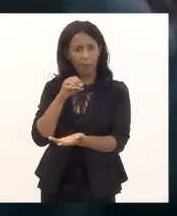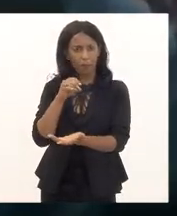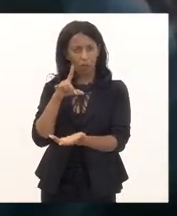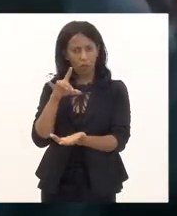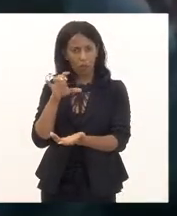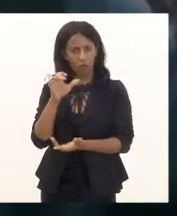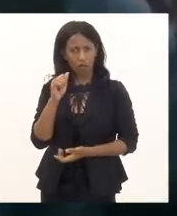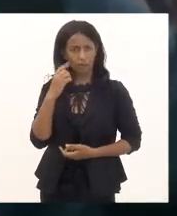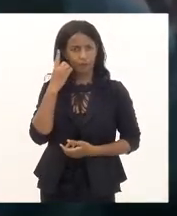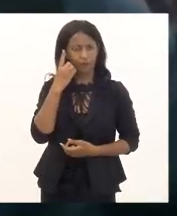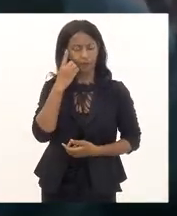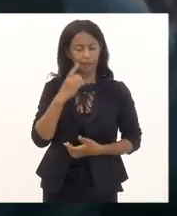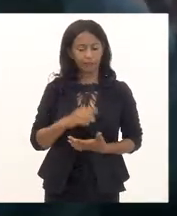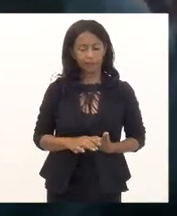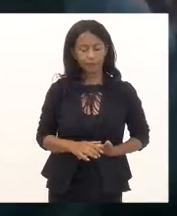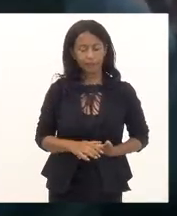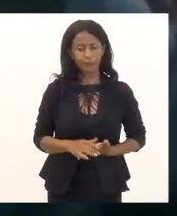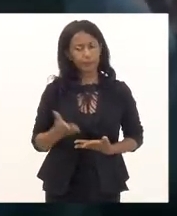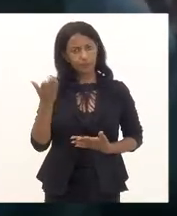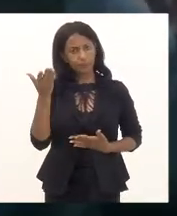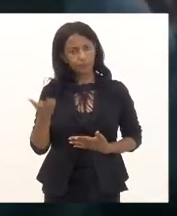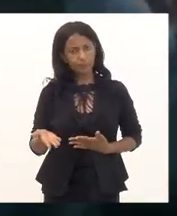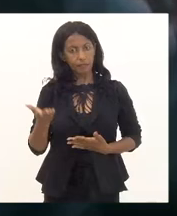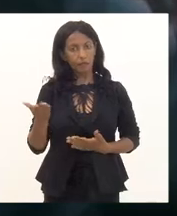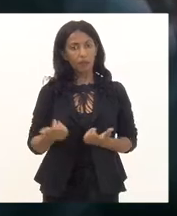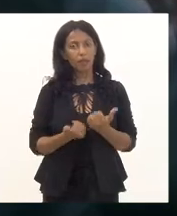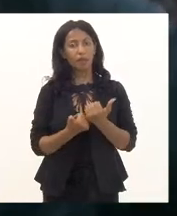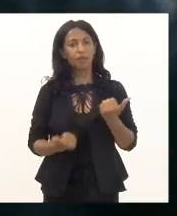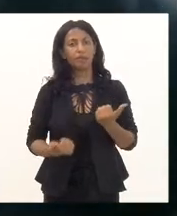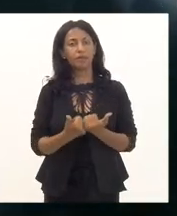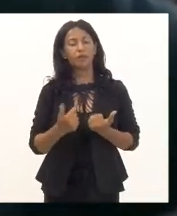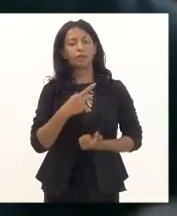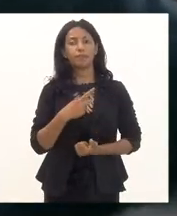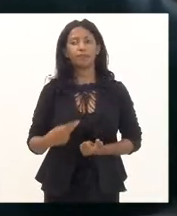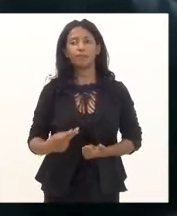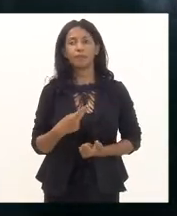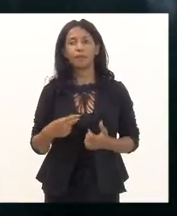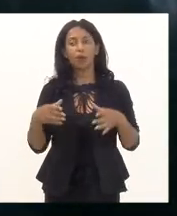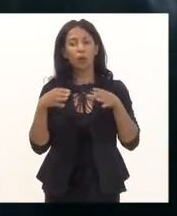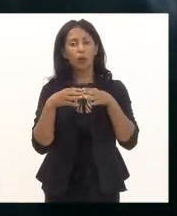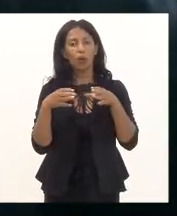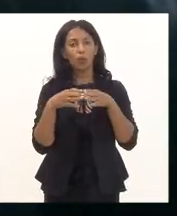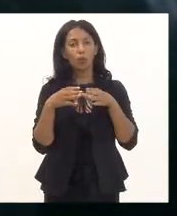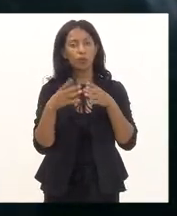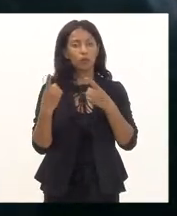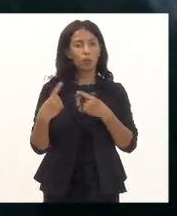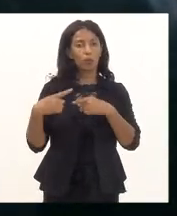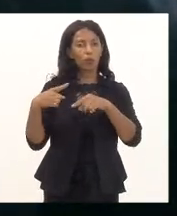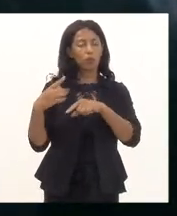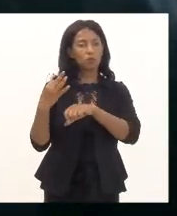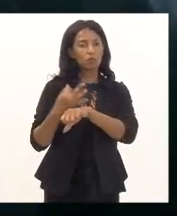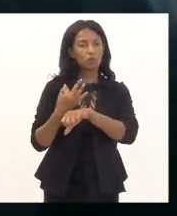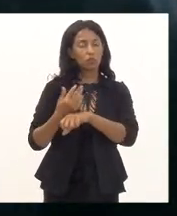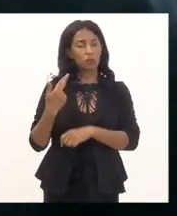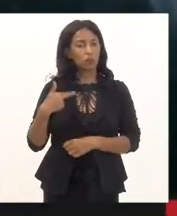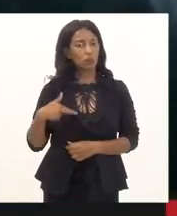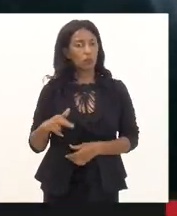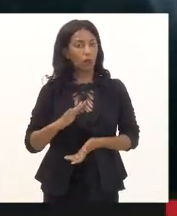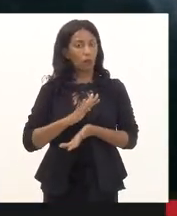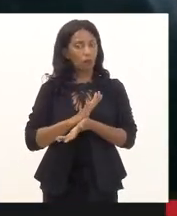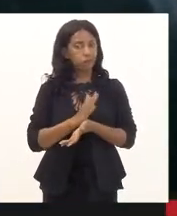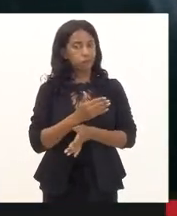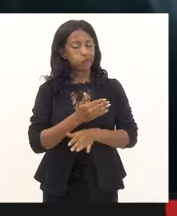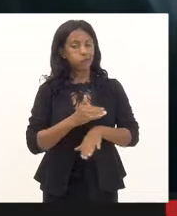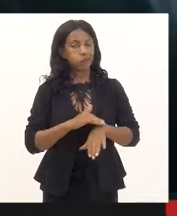Francisco. Mônica Francisco, que é vice-presidente da Comissão de Combate à Intolerância Religiosa e ao